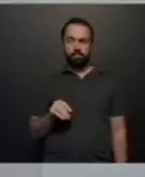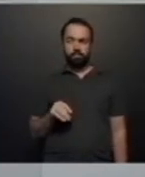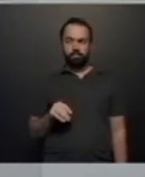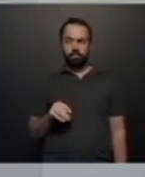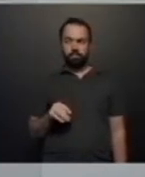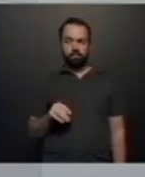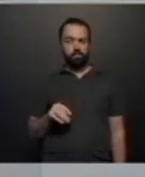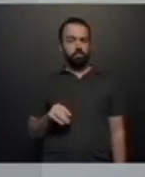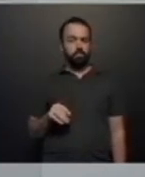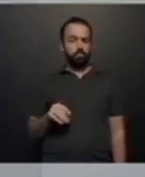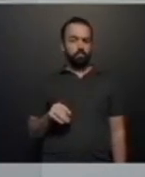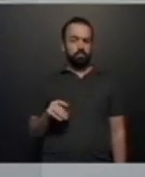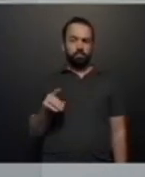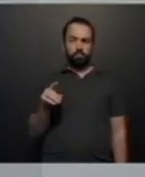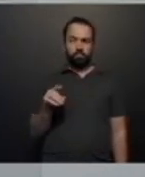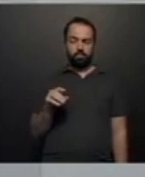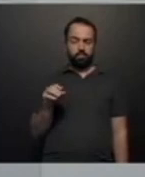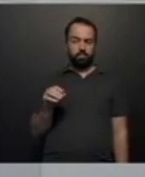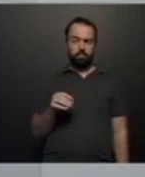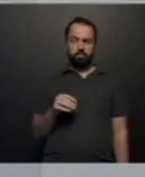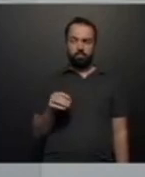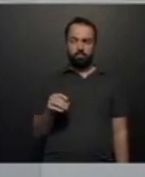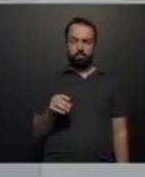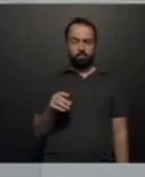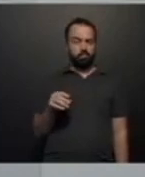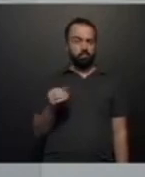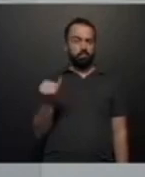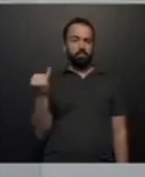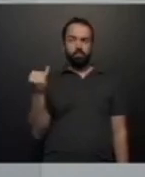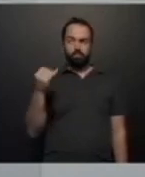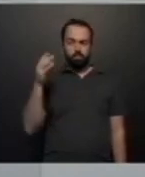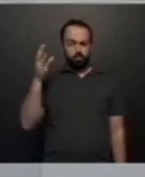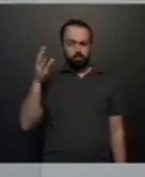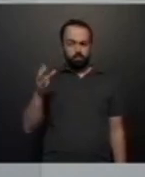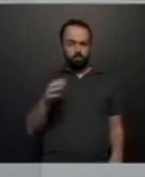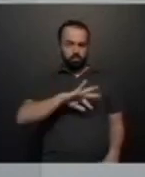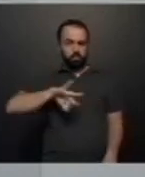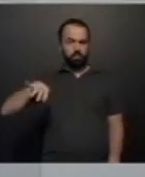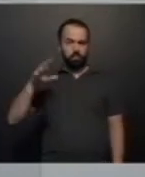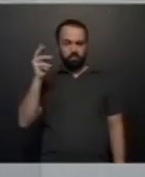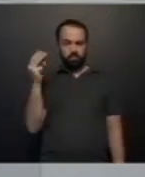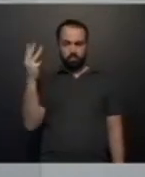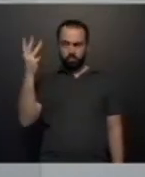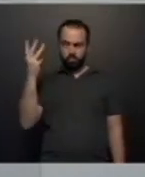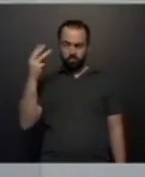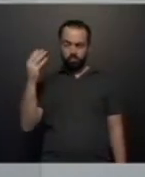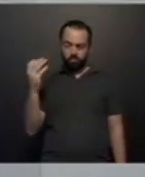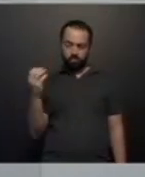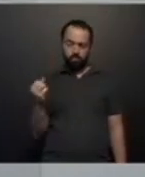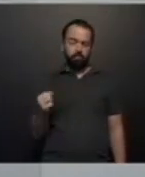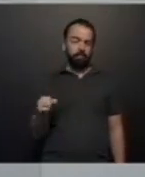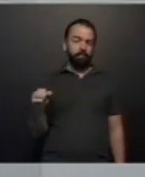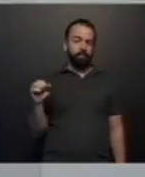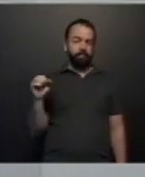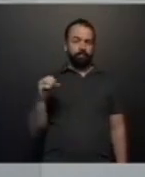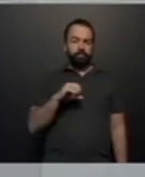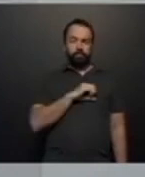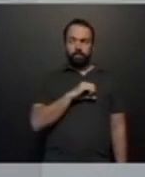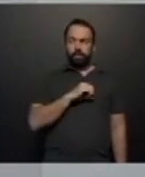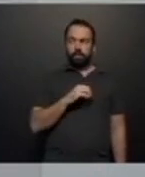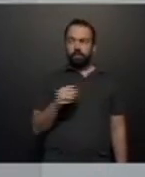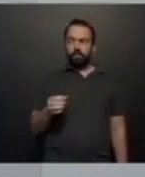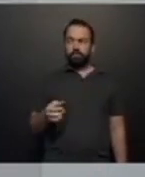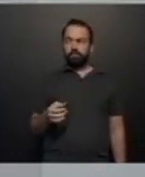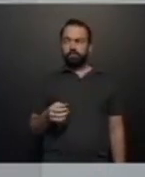aqui a abreviatura, a equivalência em bits e bytes e o valor